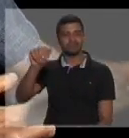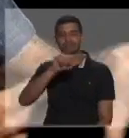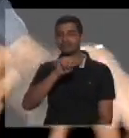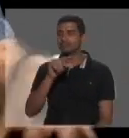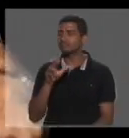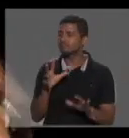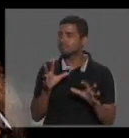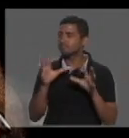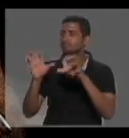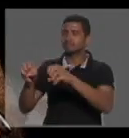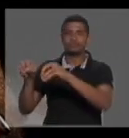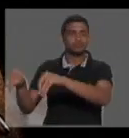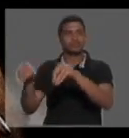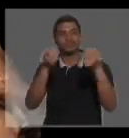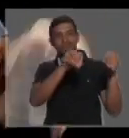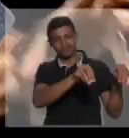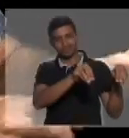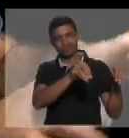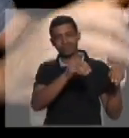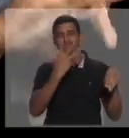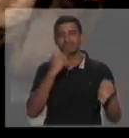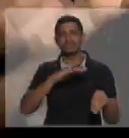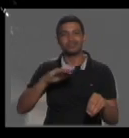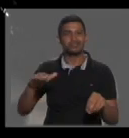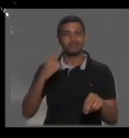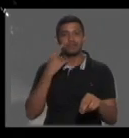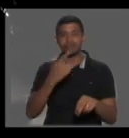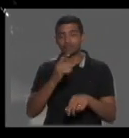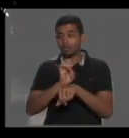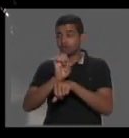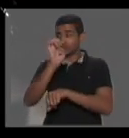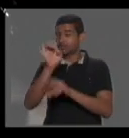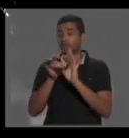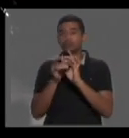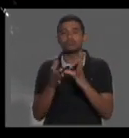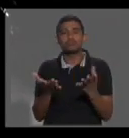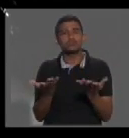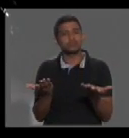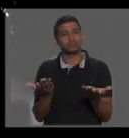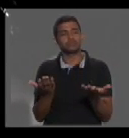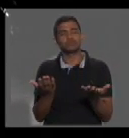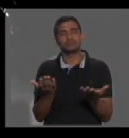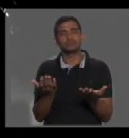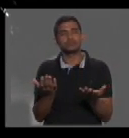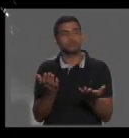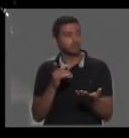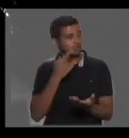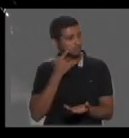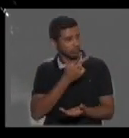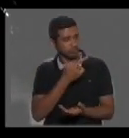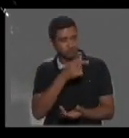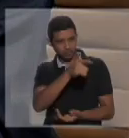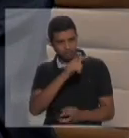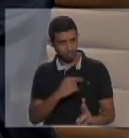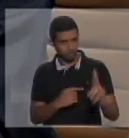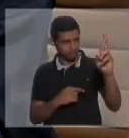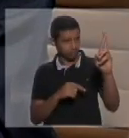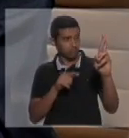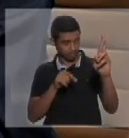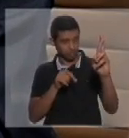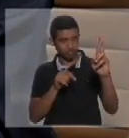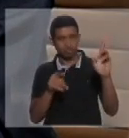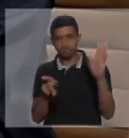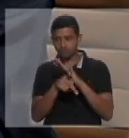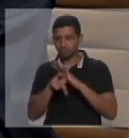Miranda, desloque essas crianças. Então você tem o Estado, né, o poder público. E você que tem... até então era responsável